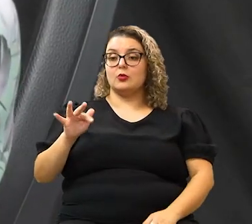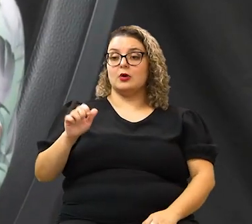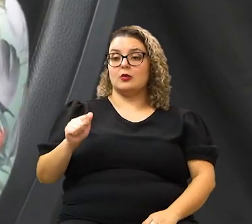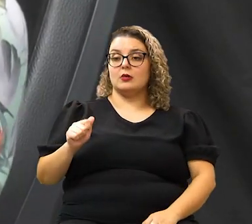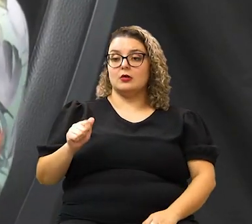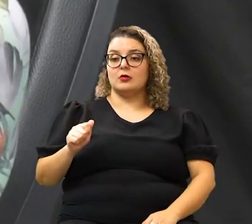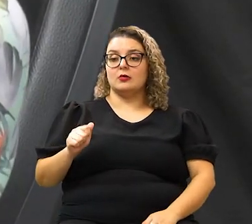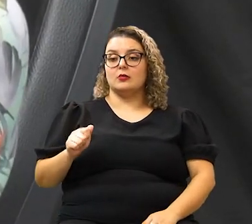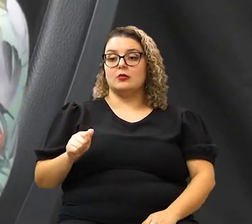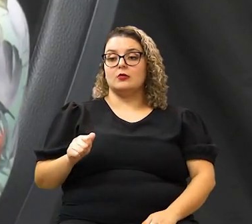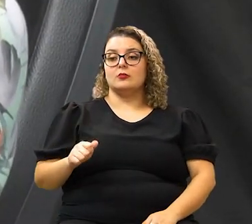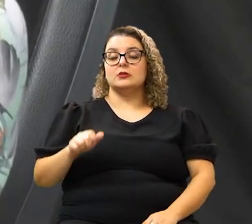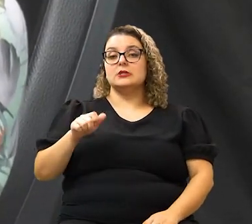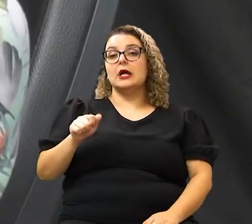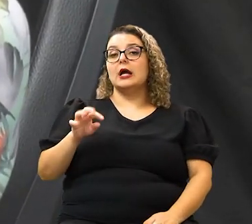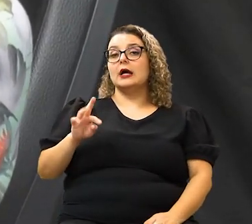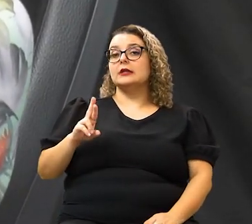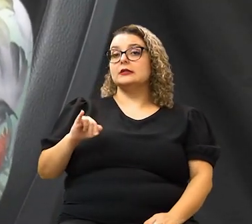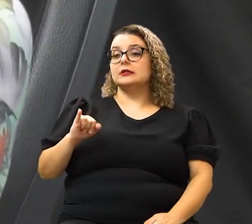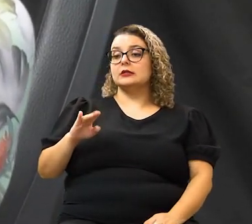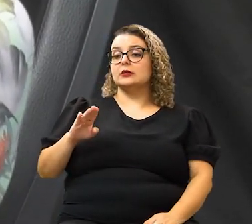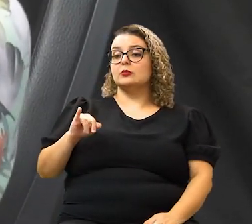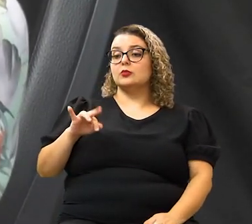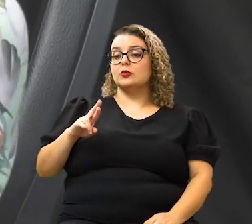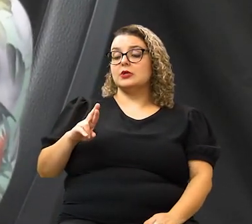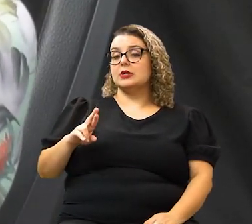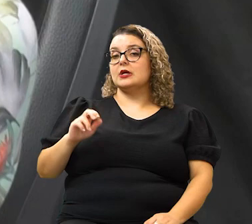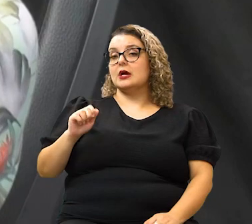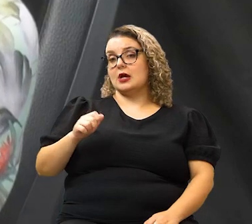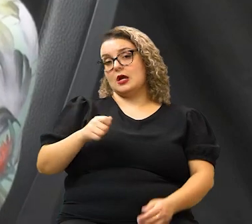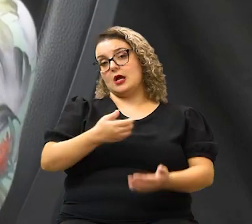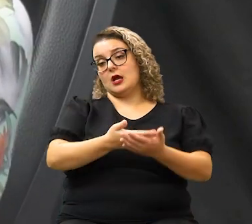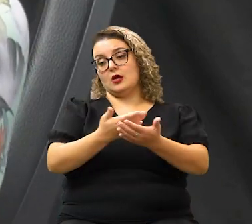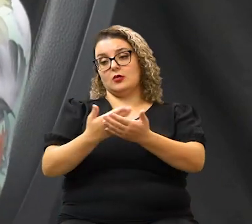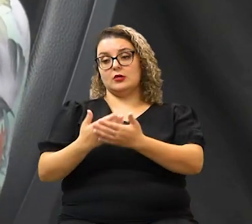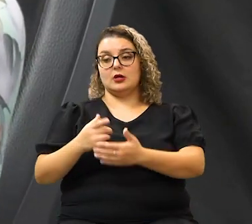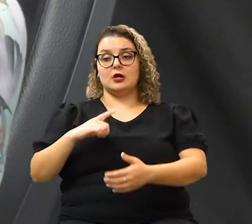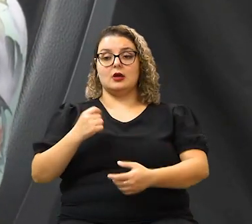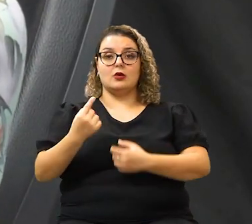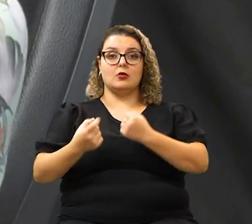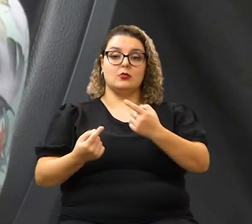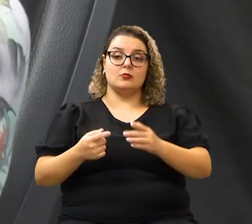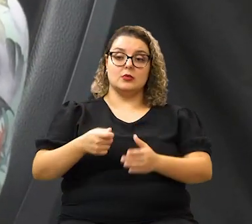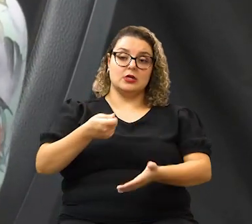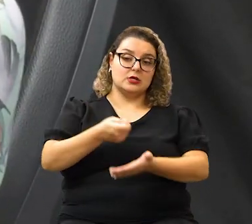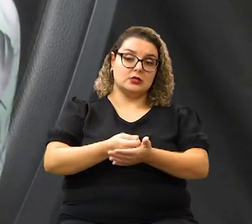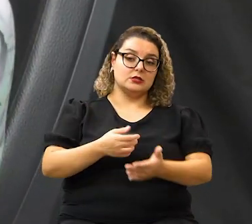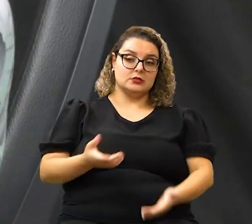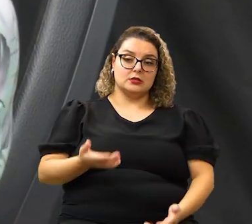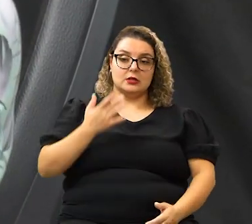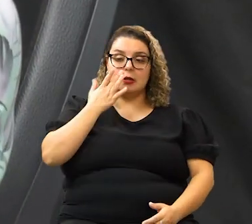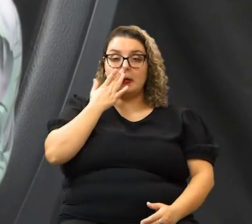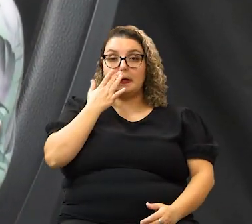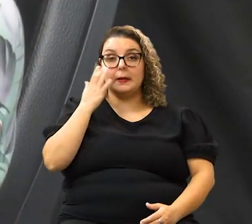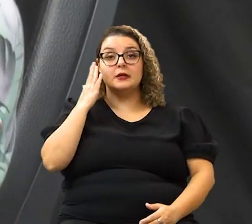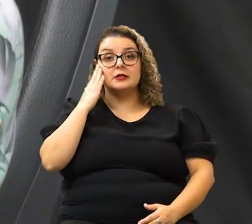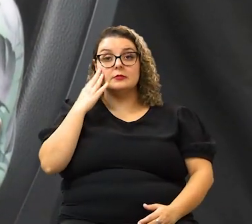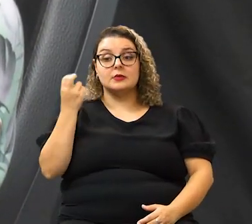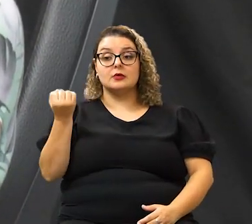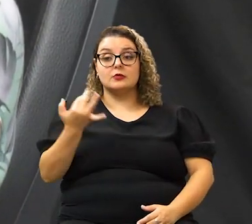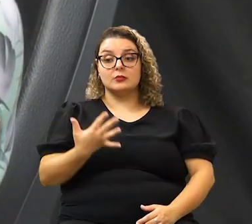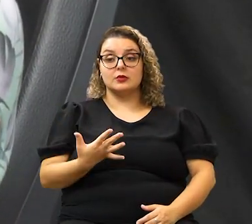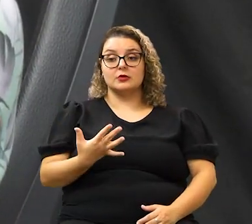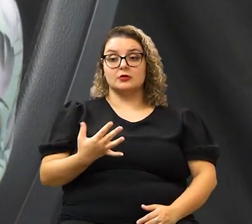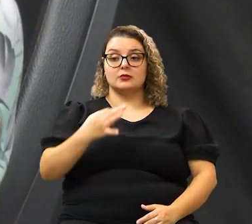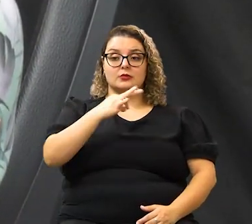ao você atribuir aula, você tinha algumas garantias. Você sabia quanto você ia ganhar no final do mês. Coisa que com o eventual você não